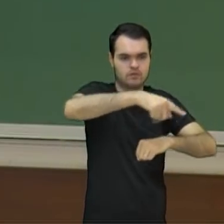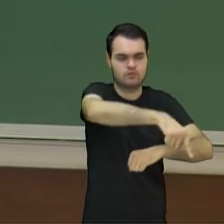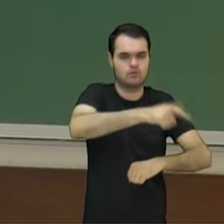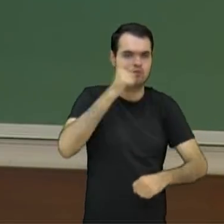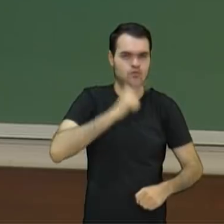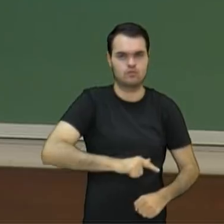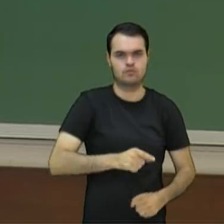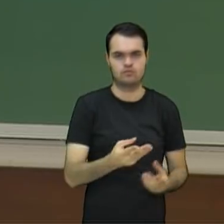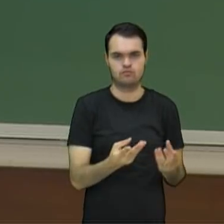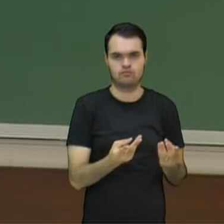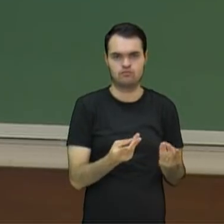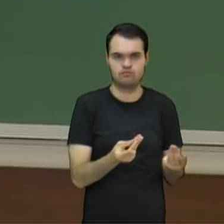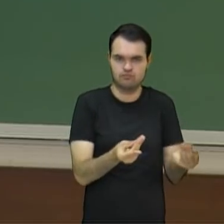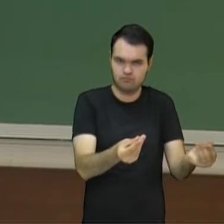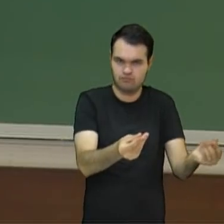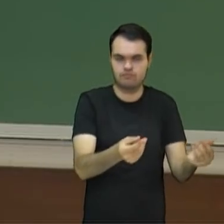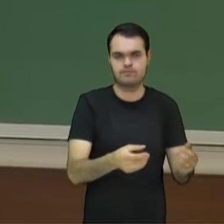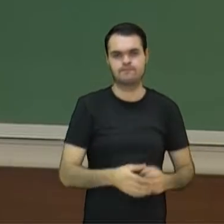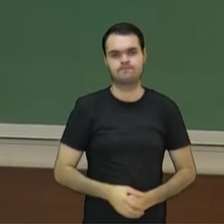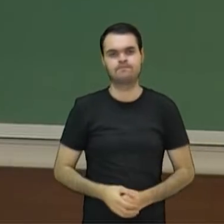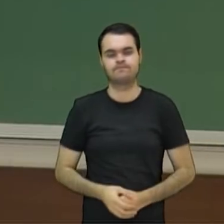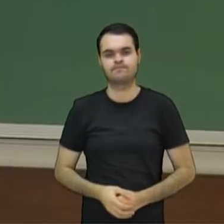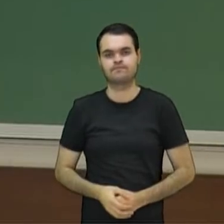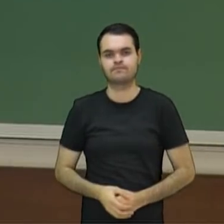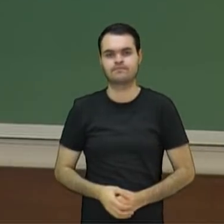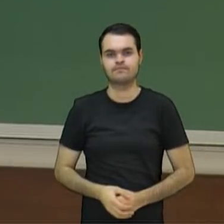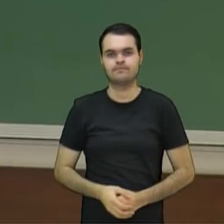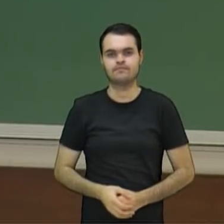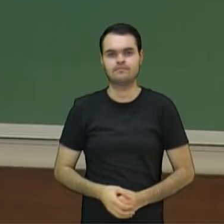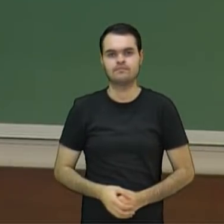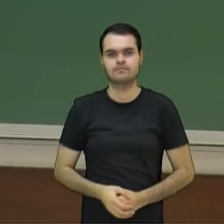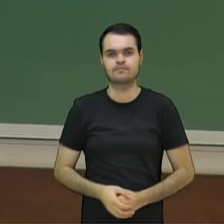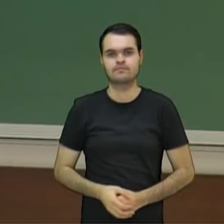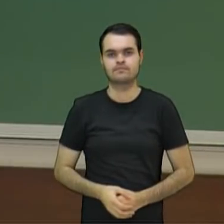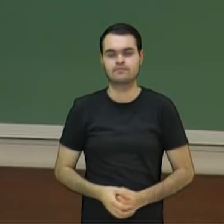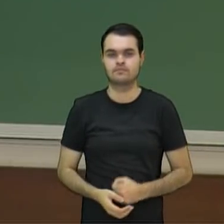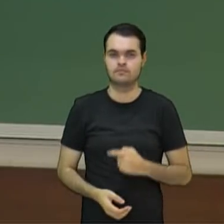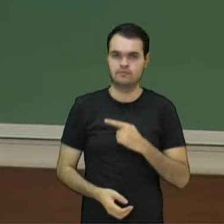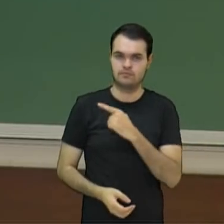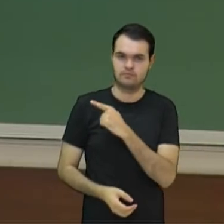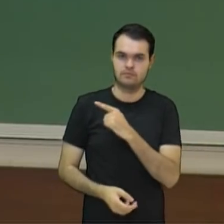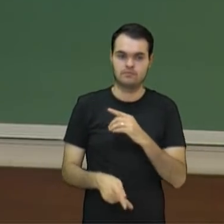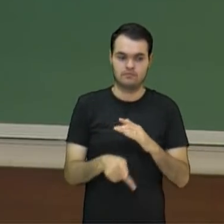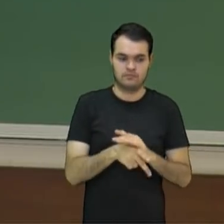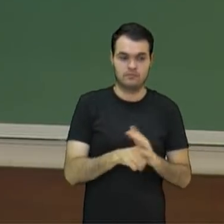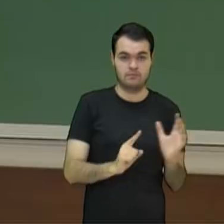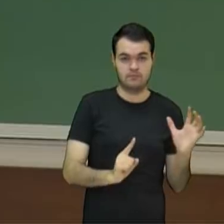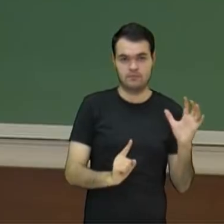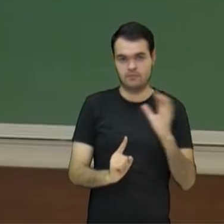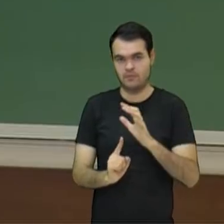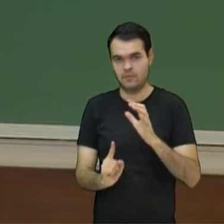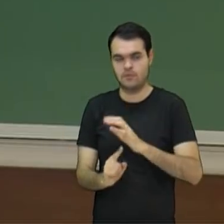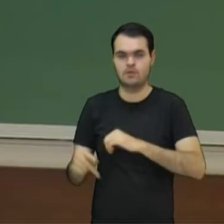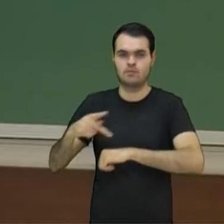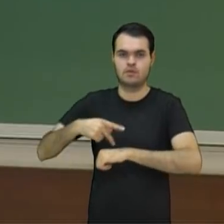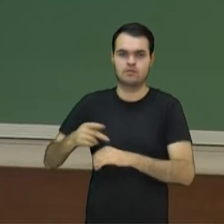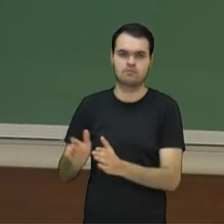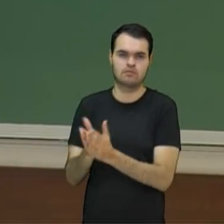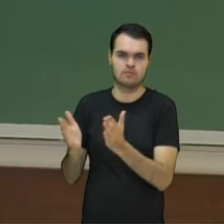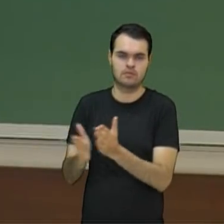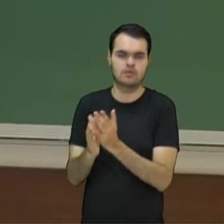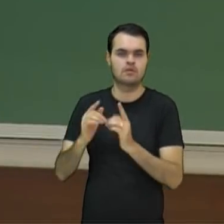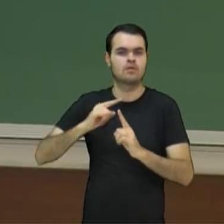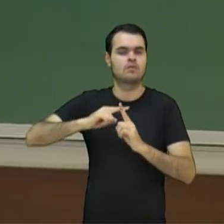consumir. Depois a gente vai perceber que isso gera impactos para os países mais pobres, porque